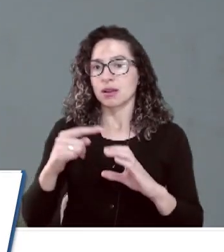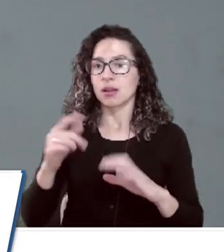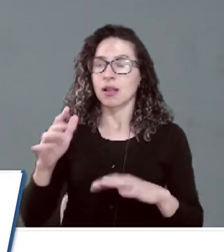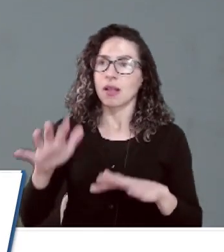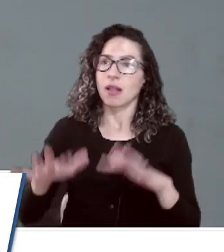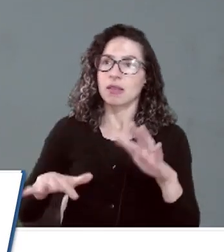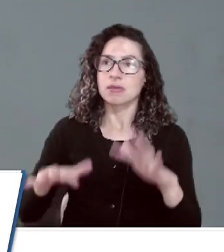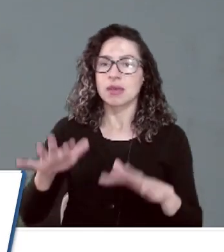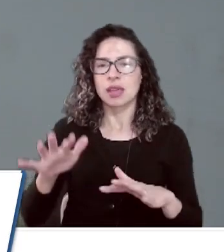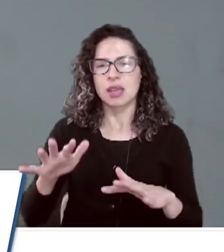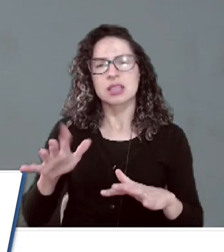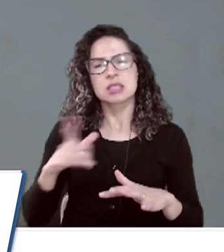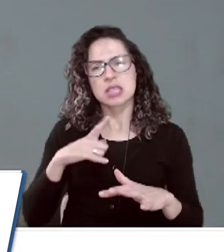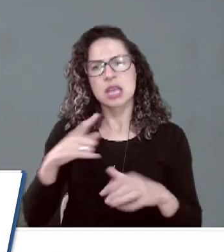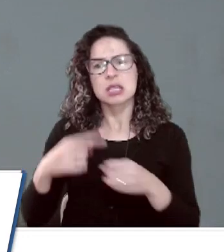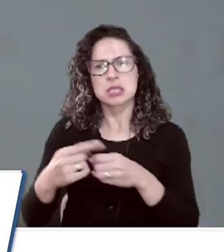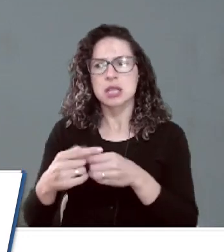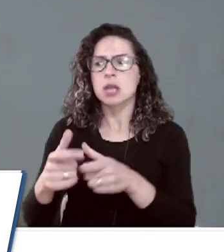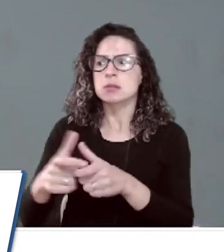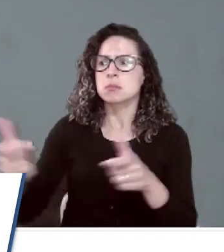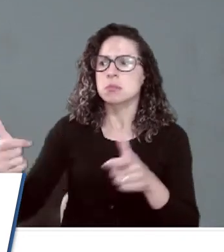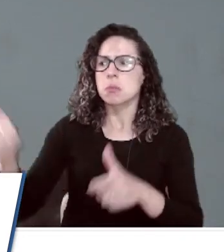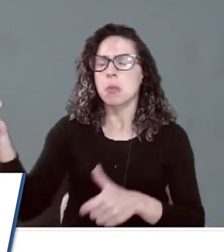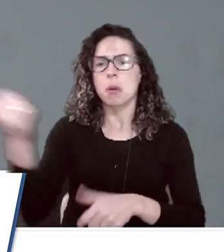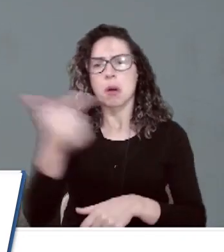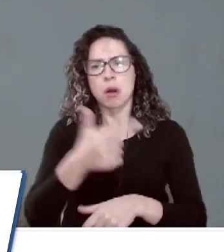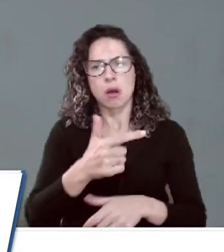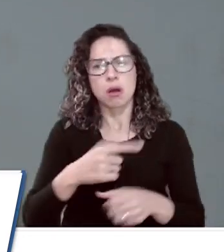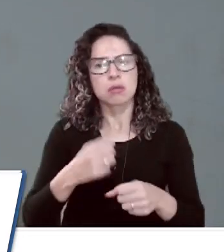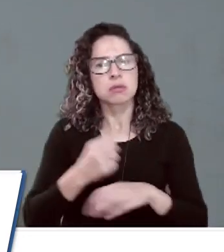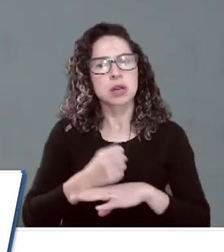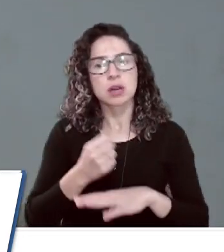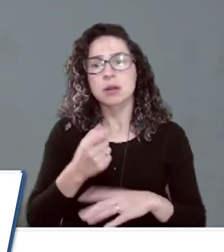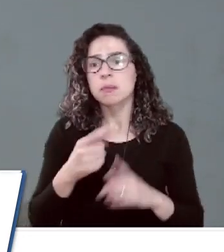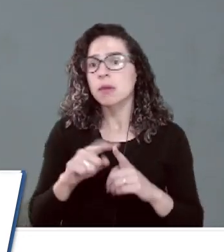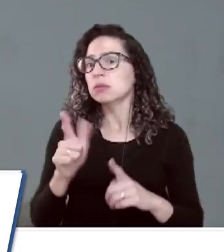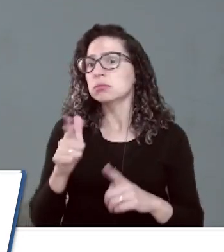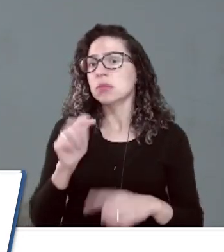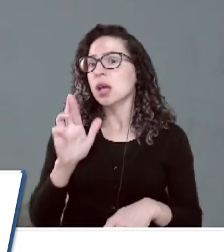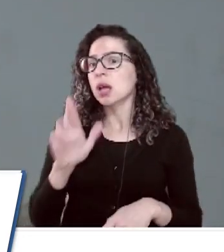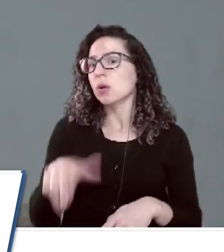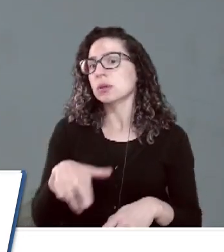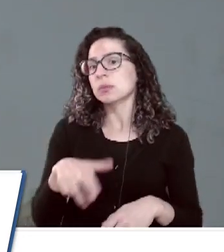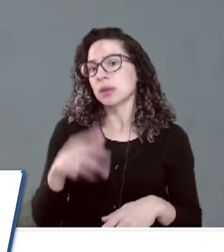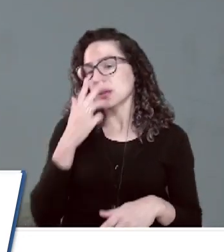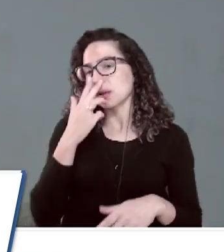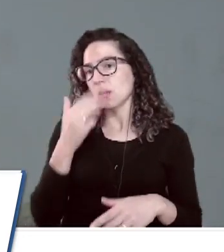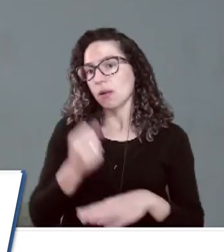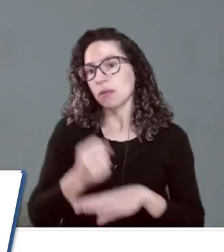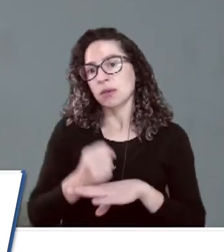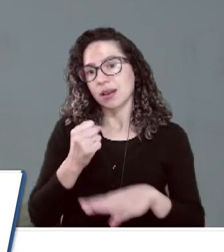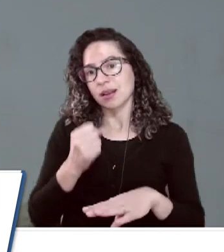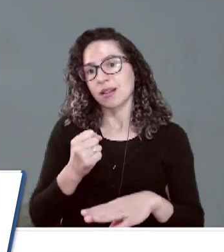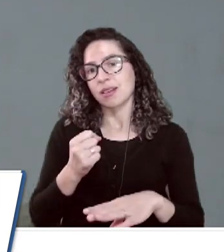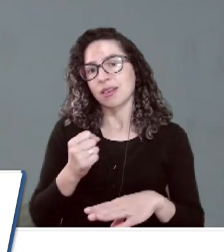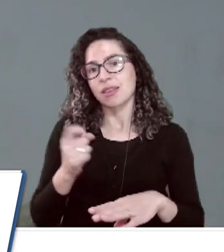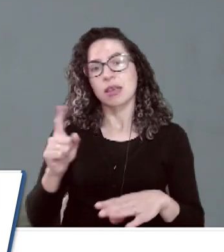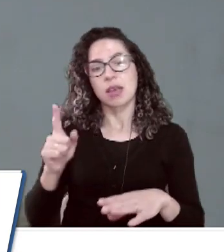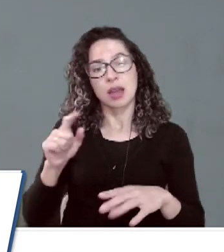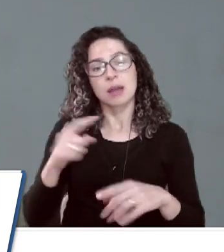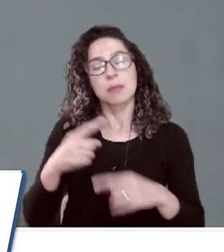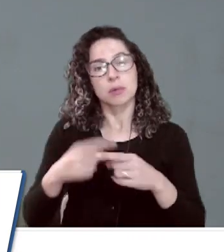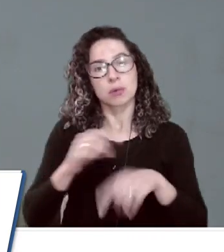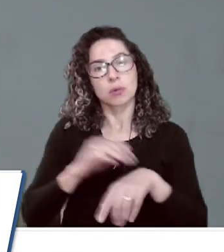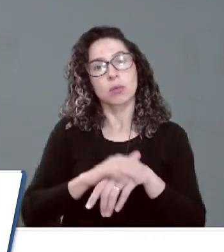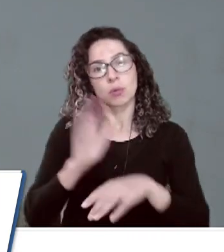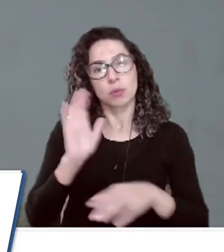tem cidade bem maior do que Franca, né, que não tem o reconhecimento que Franca tem através do basquete. Inclusive,